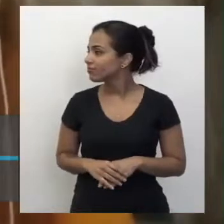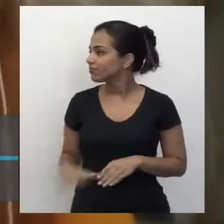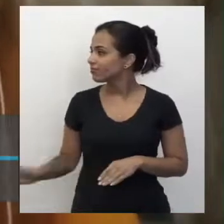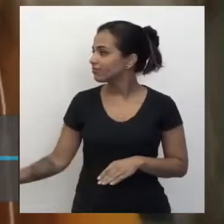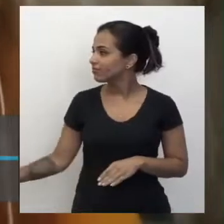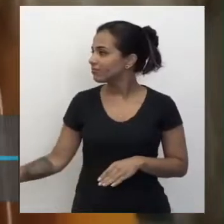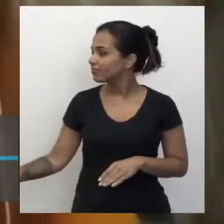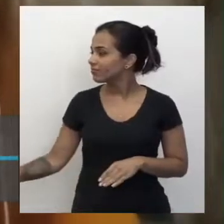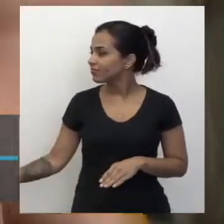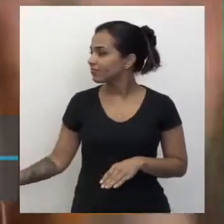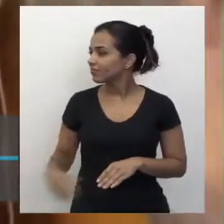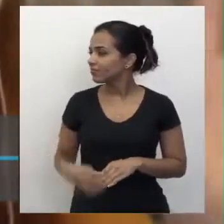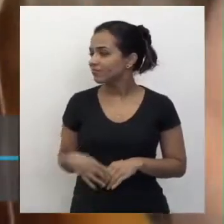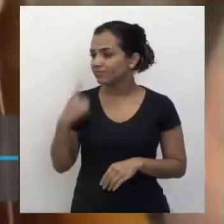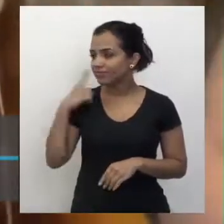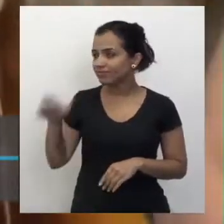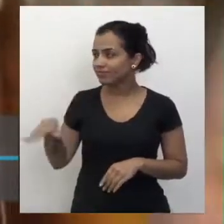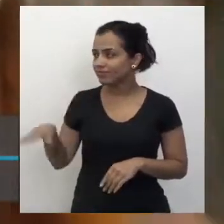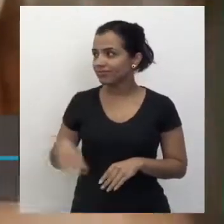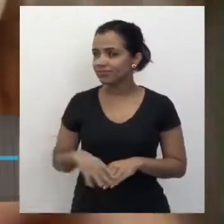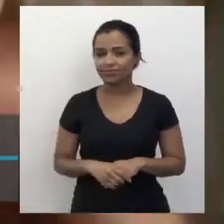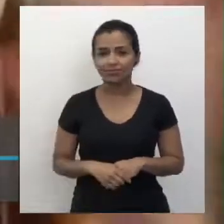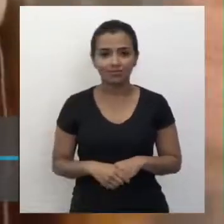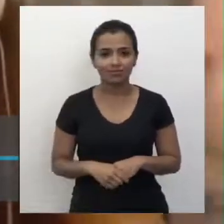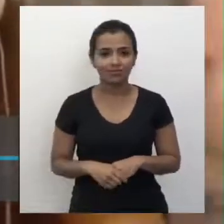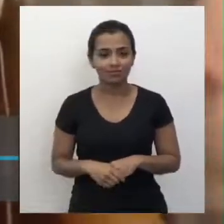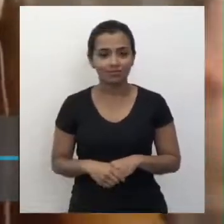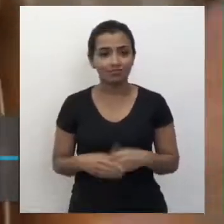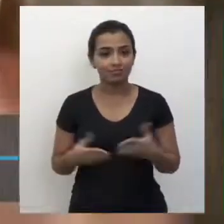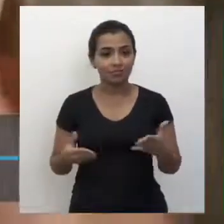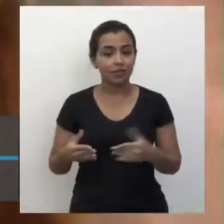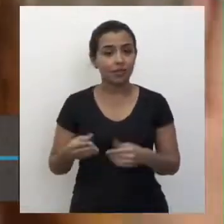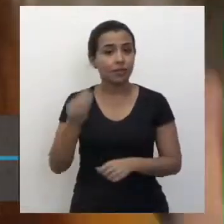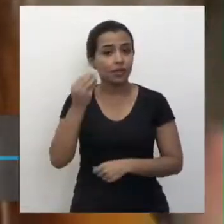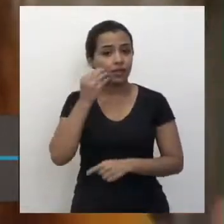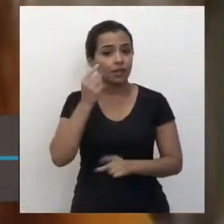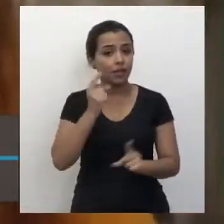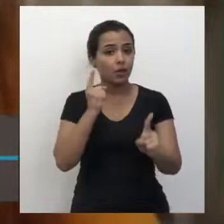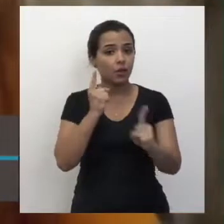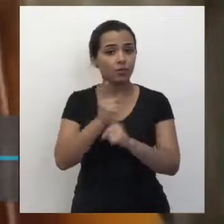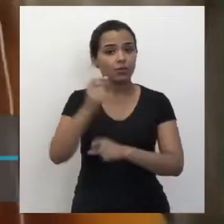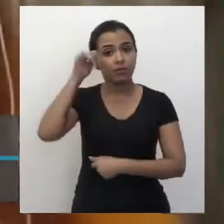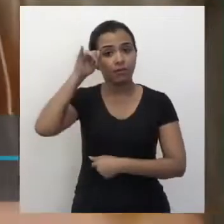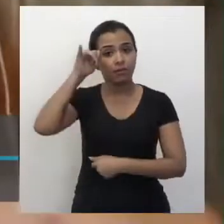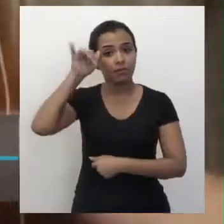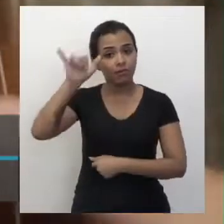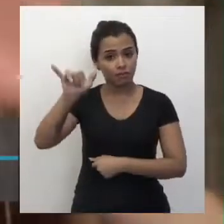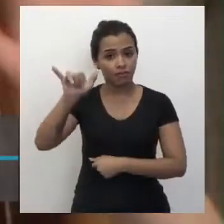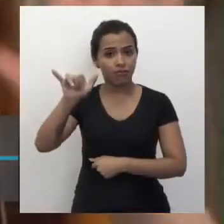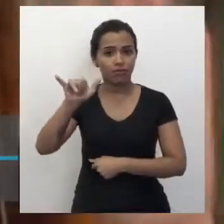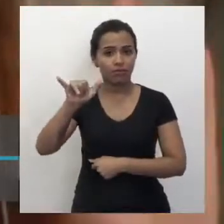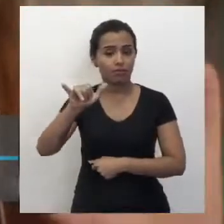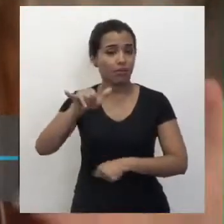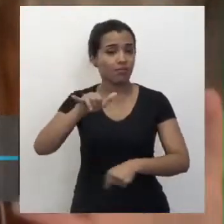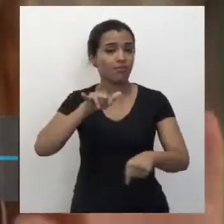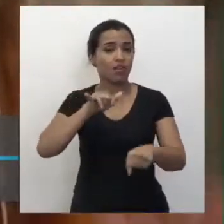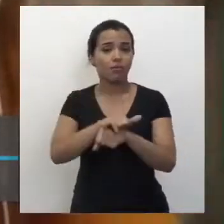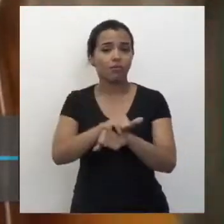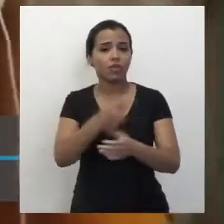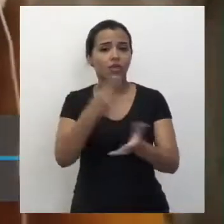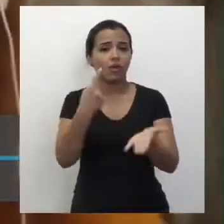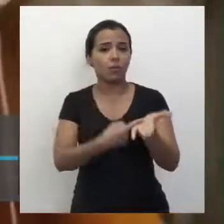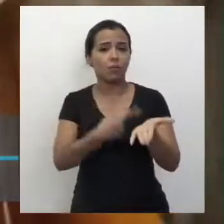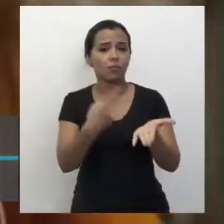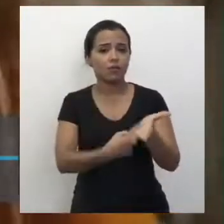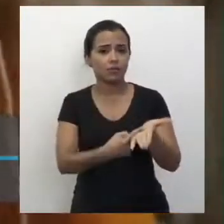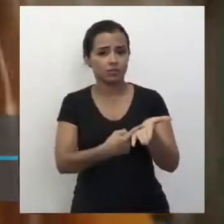deixar levar pelo desleixo e não ir aos encontros que eu tinha marcado. Que delícia saber que as